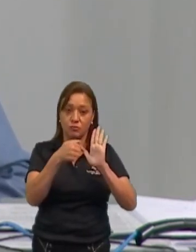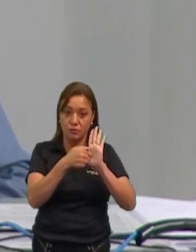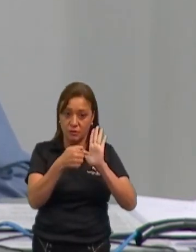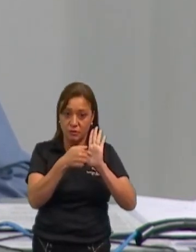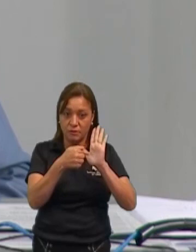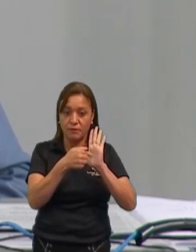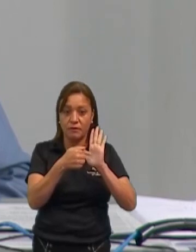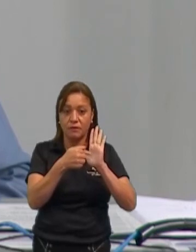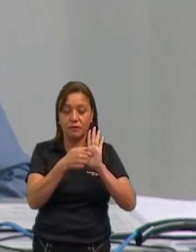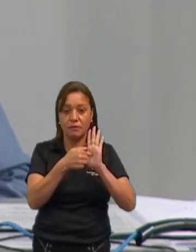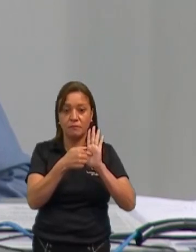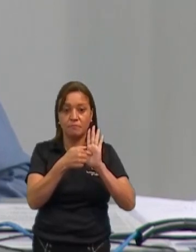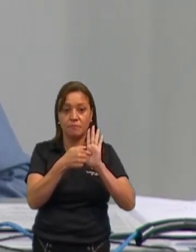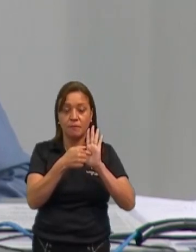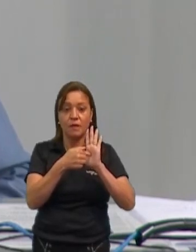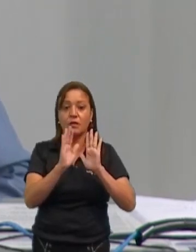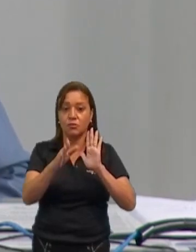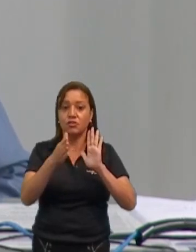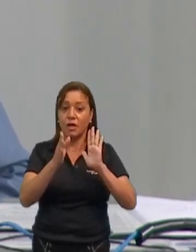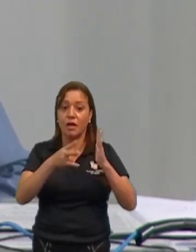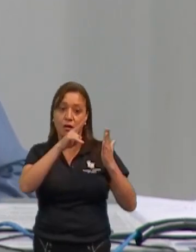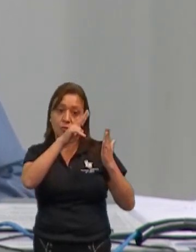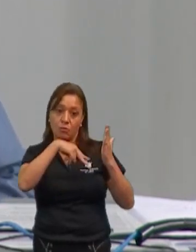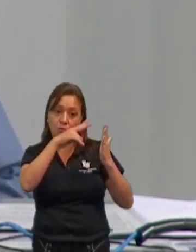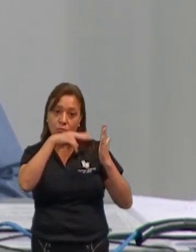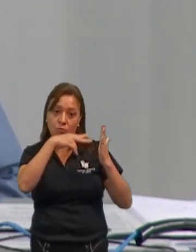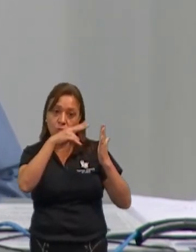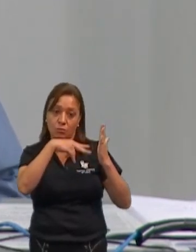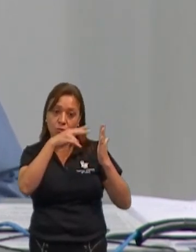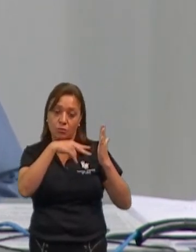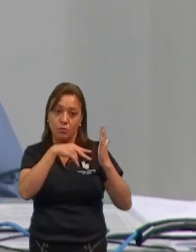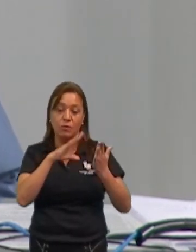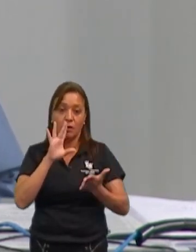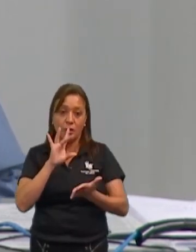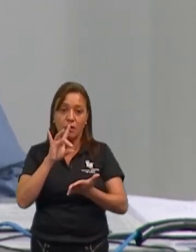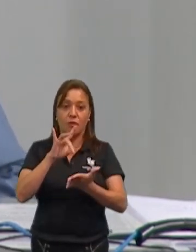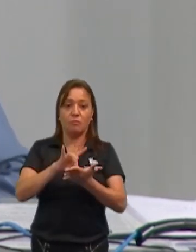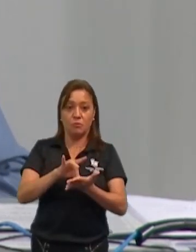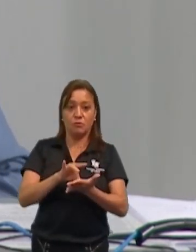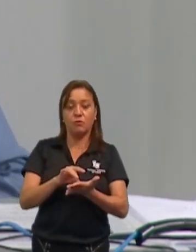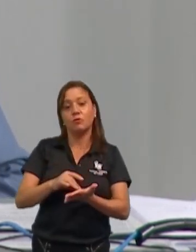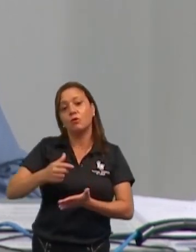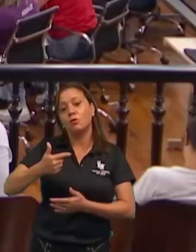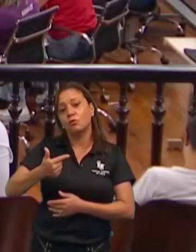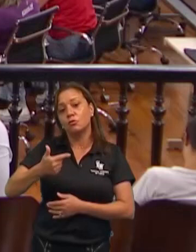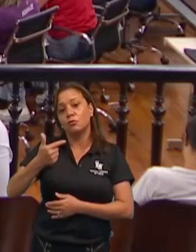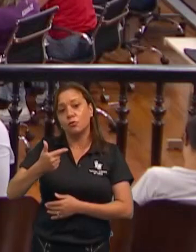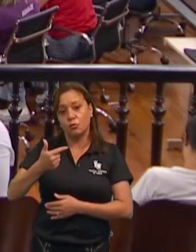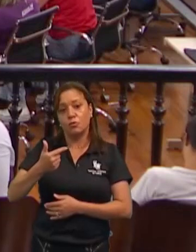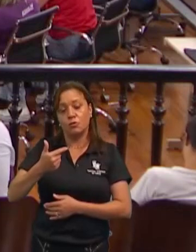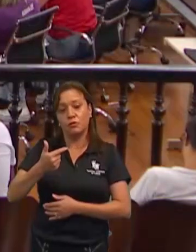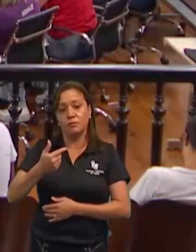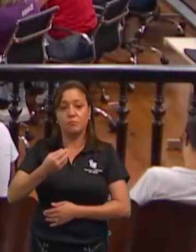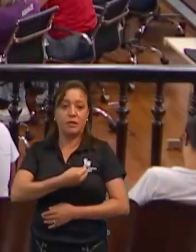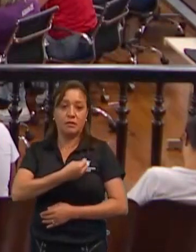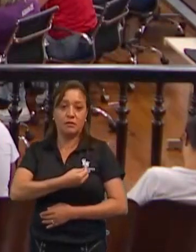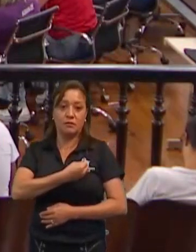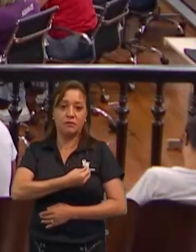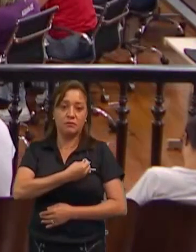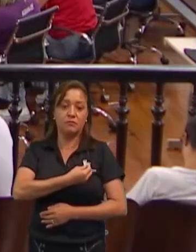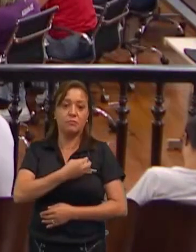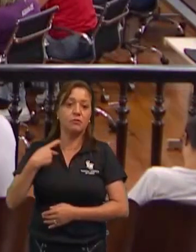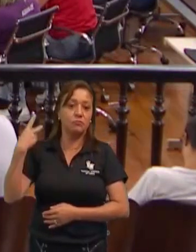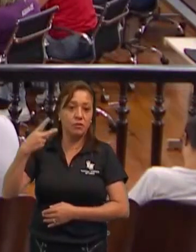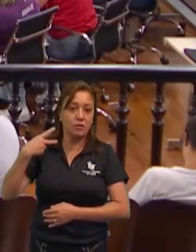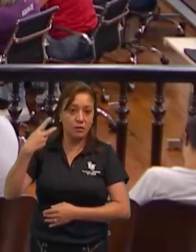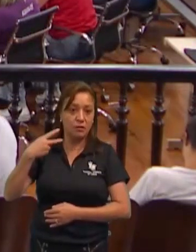4539, autoria executiva, parecer de Jalidos, com maioria absoluta, com a presença de 2/3 dos membros. Observação vista,